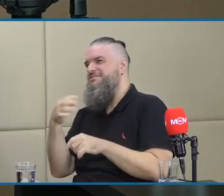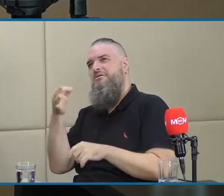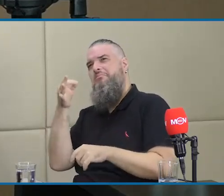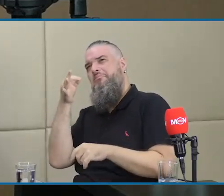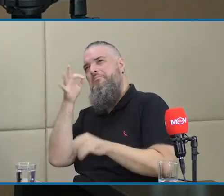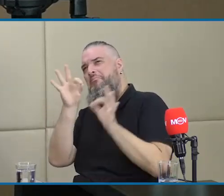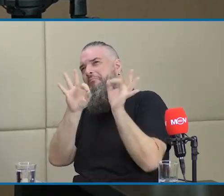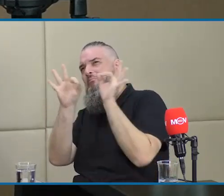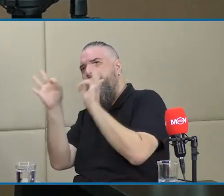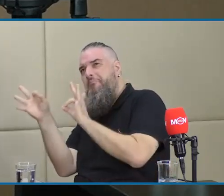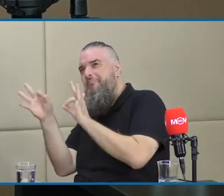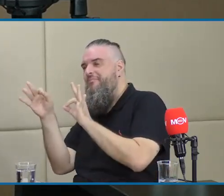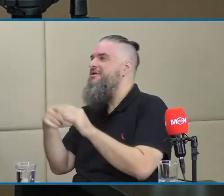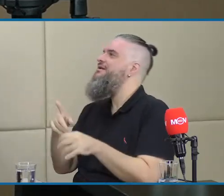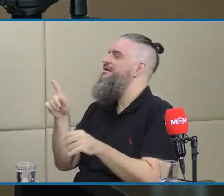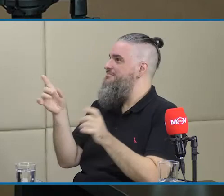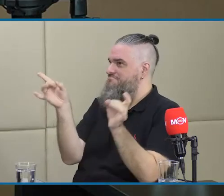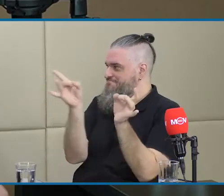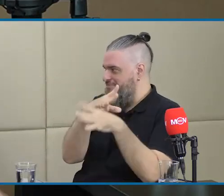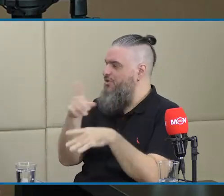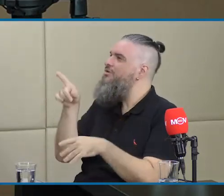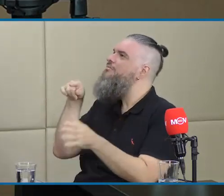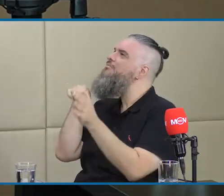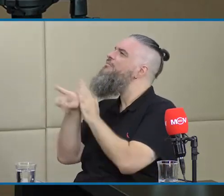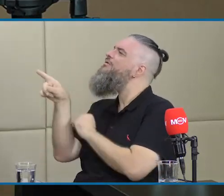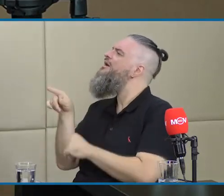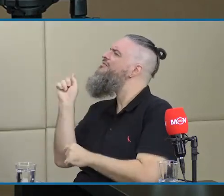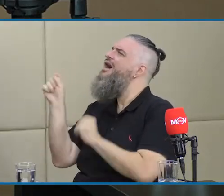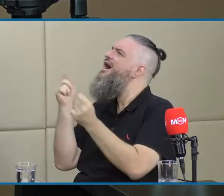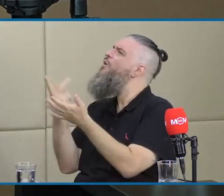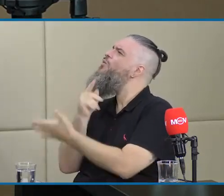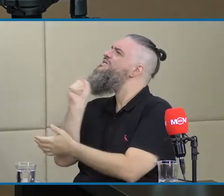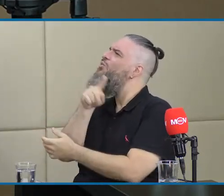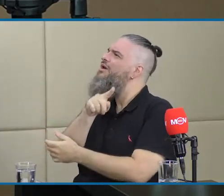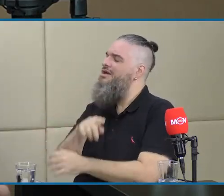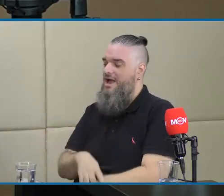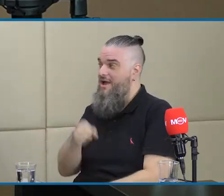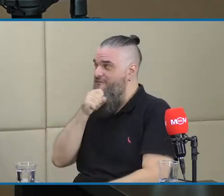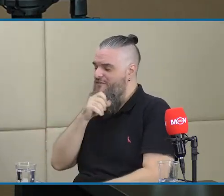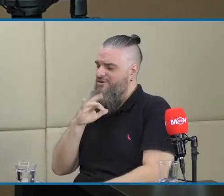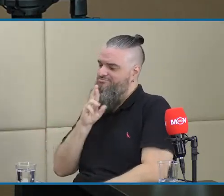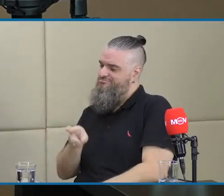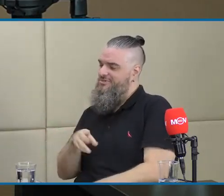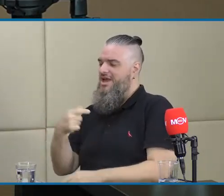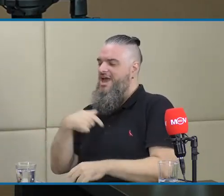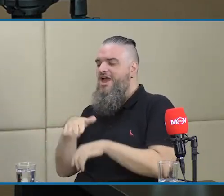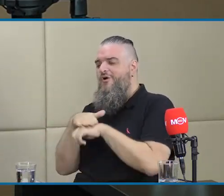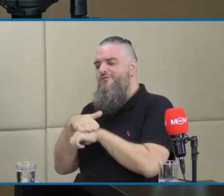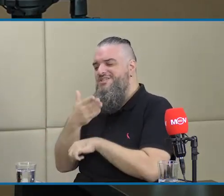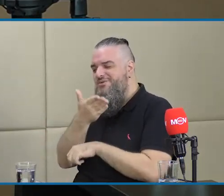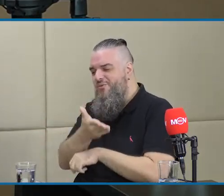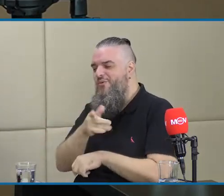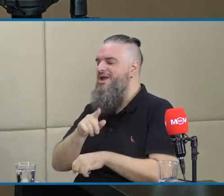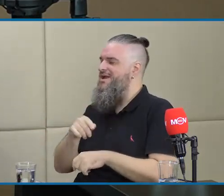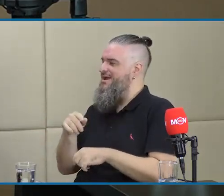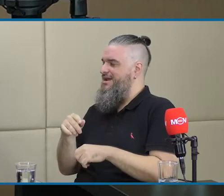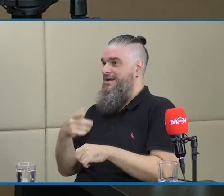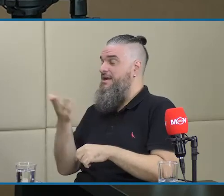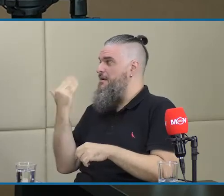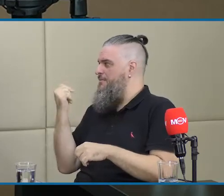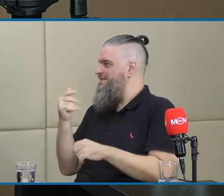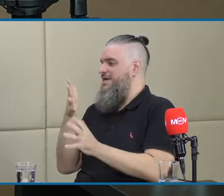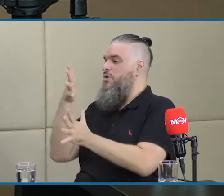observando. Quando elas terminavam, eu perguntava para minha avó, o que que aconteceu? A minha avó dizia, a gente estava se comunicando, estava conversando. Na época não se